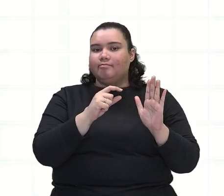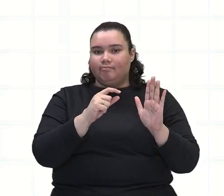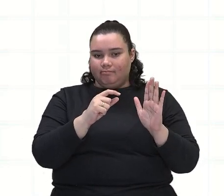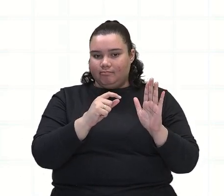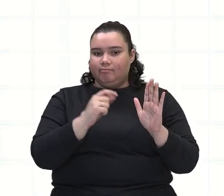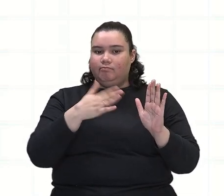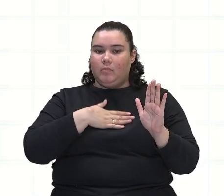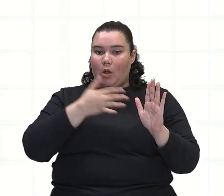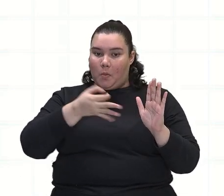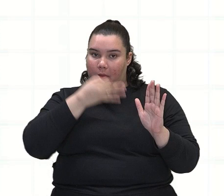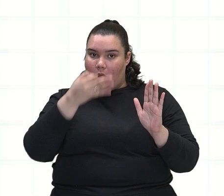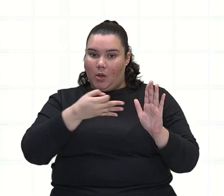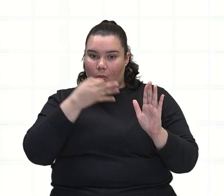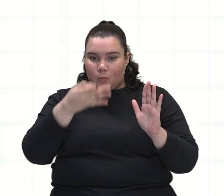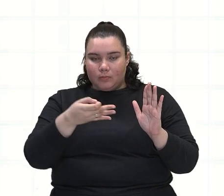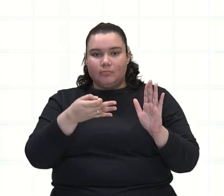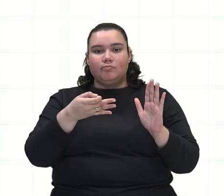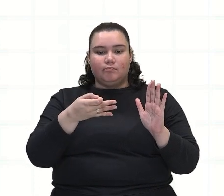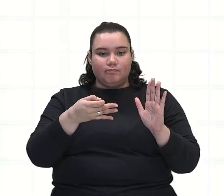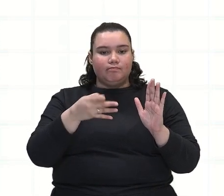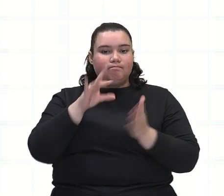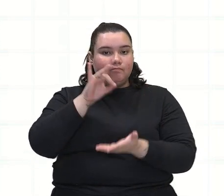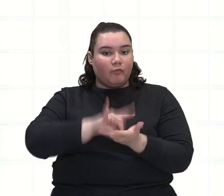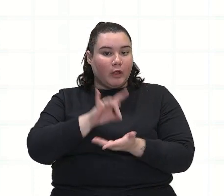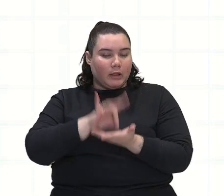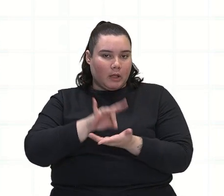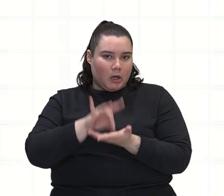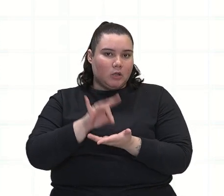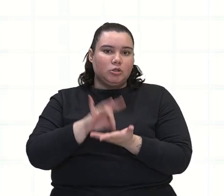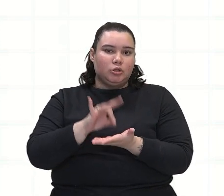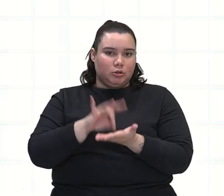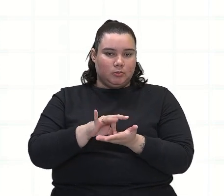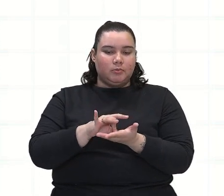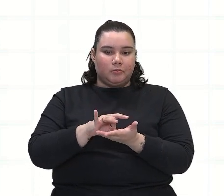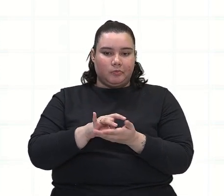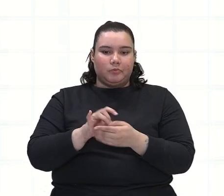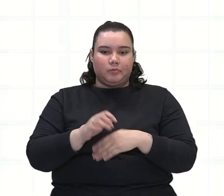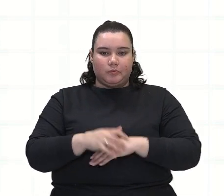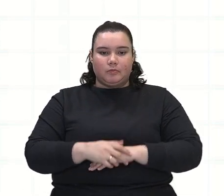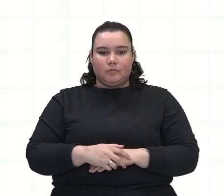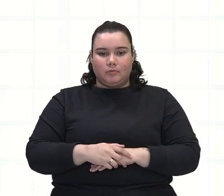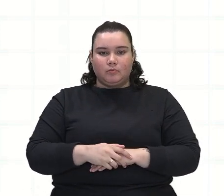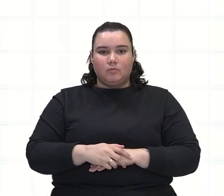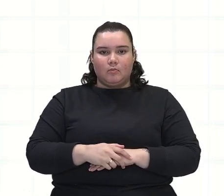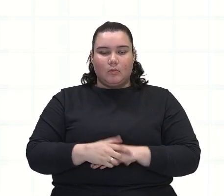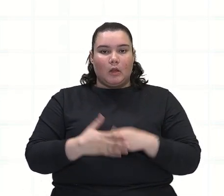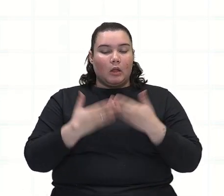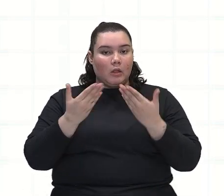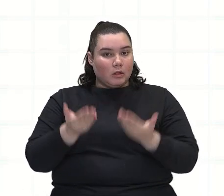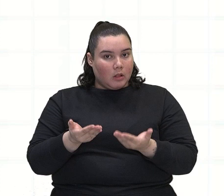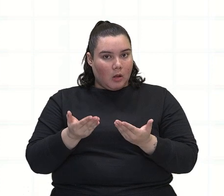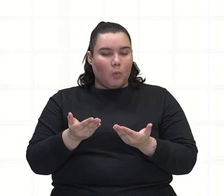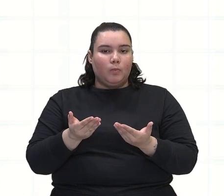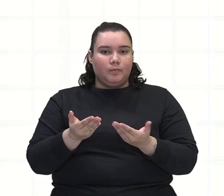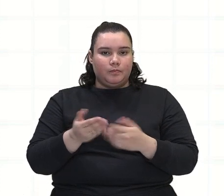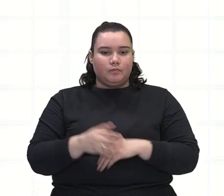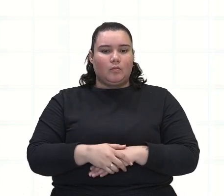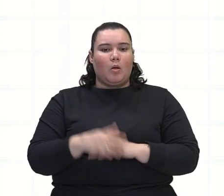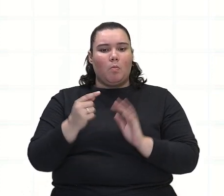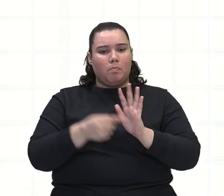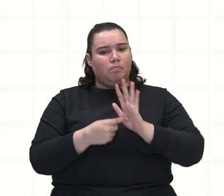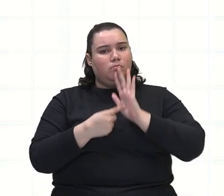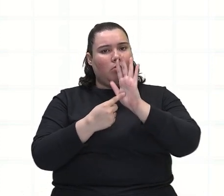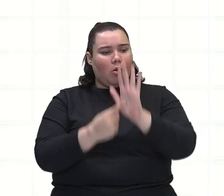me baseando em quê? Numa argumentação sólida, lógica, consistente, certo? Vou